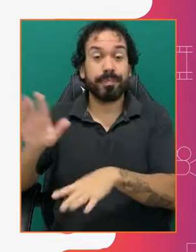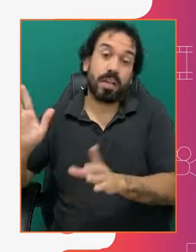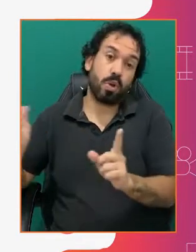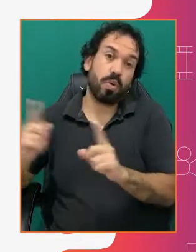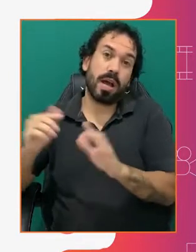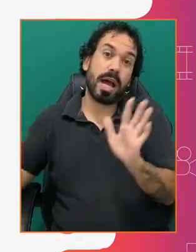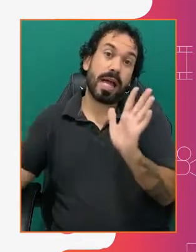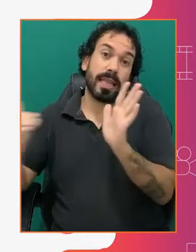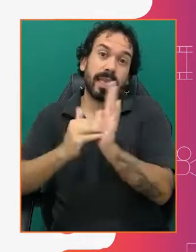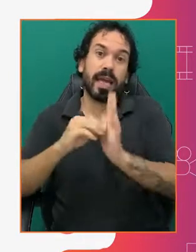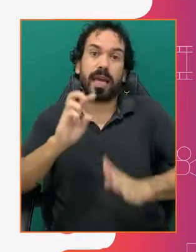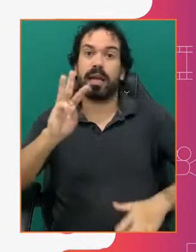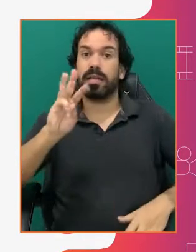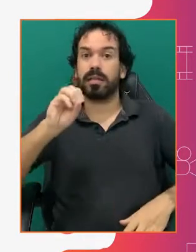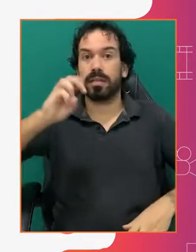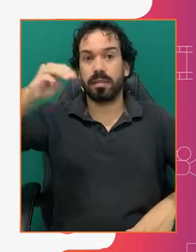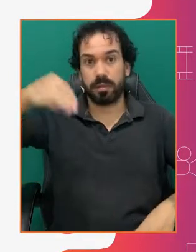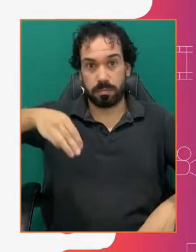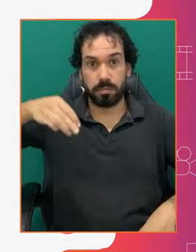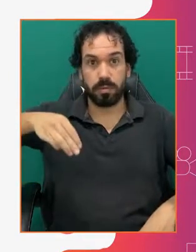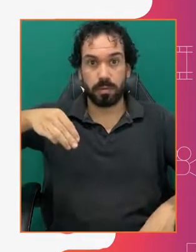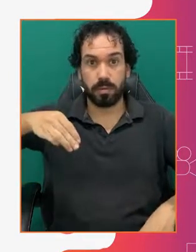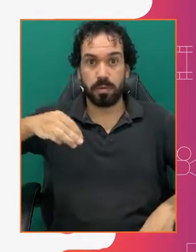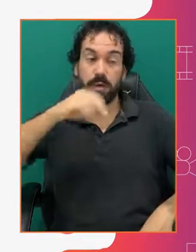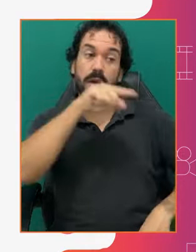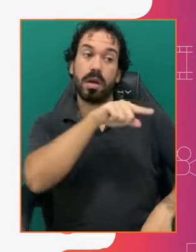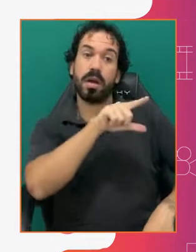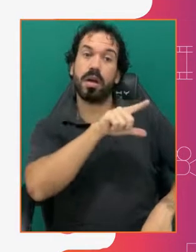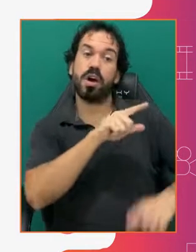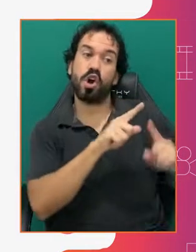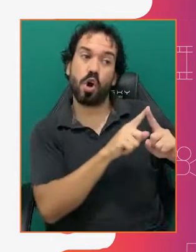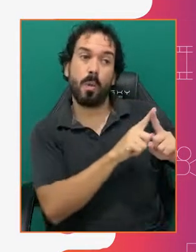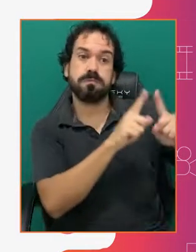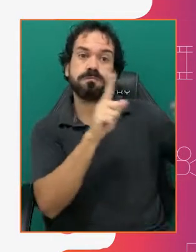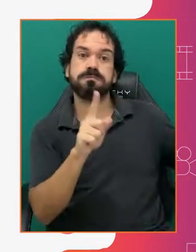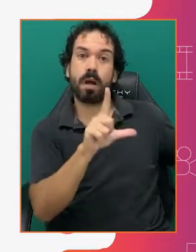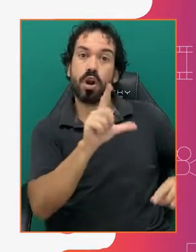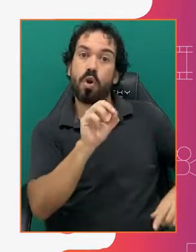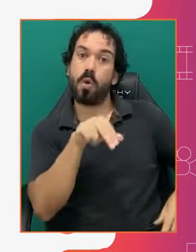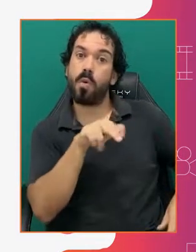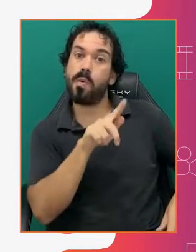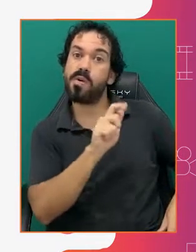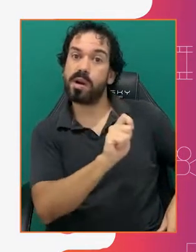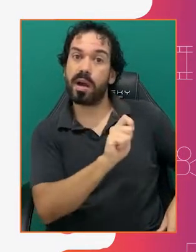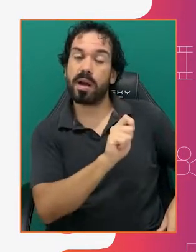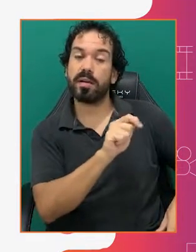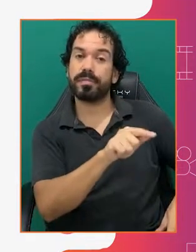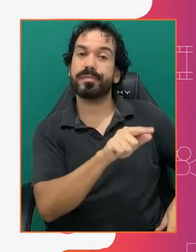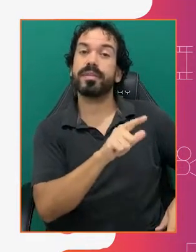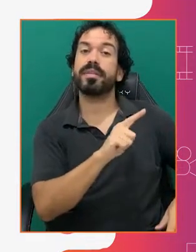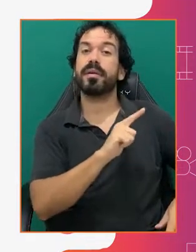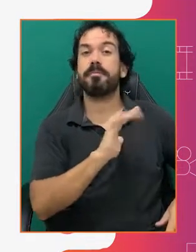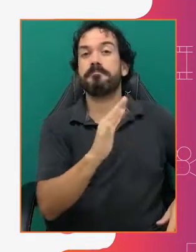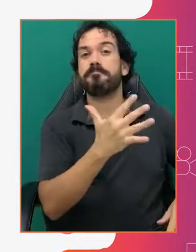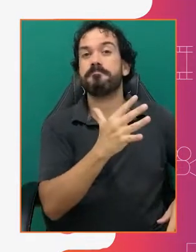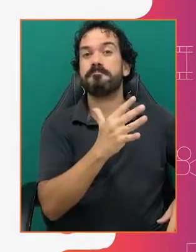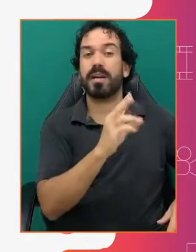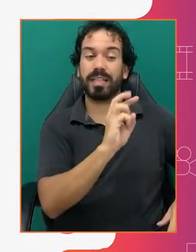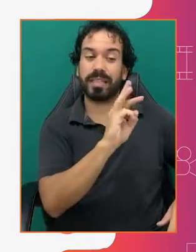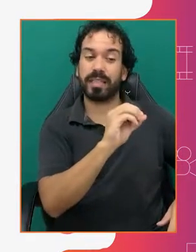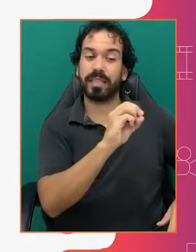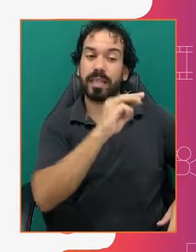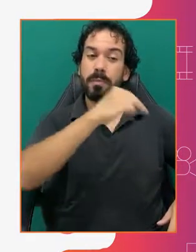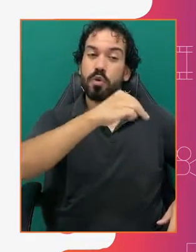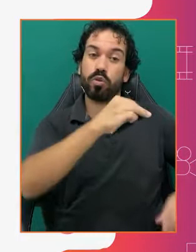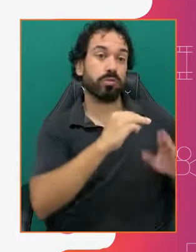com até 30 minutos de duração, e o longa é um filme longo, e tem então mais de meia